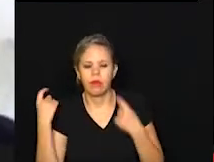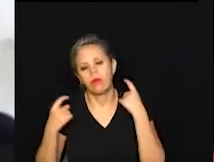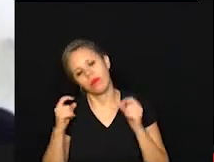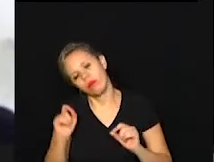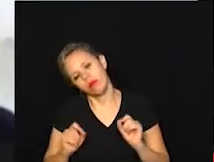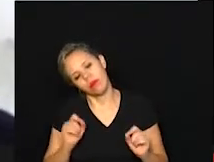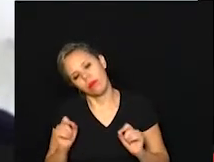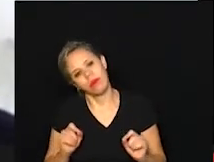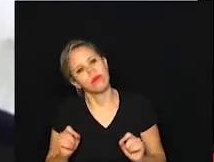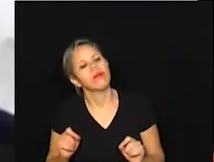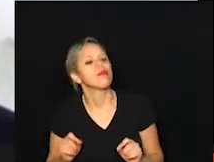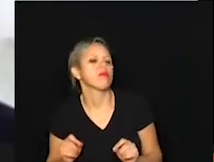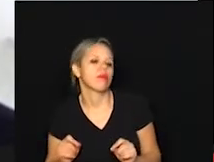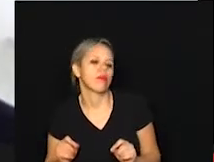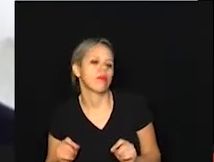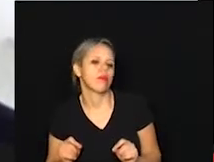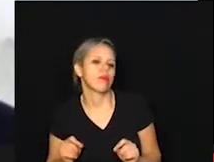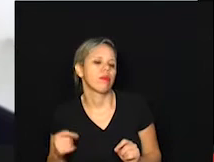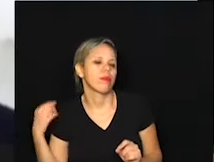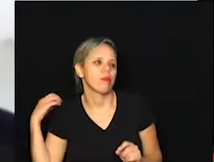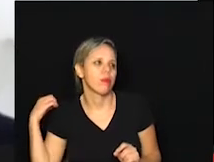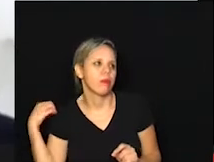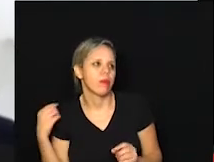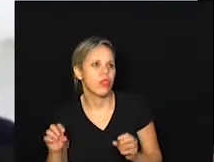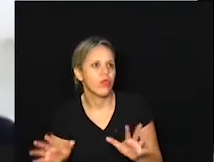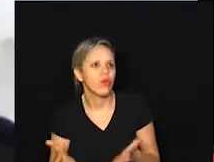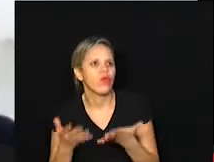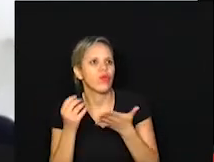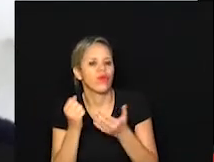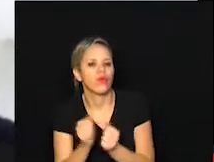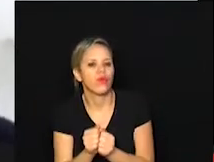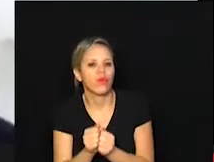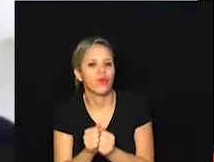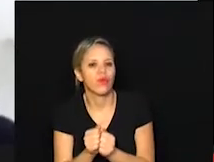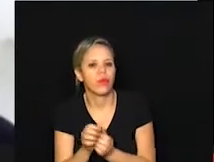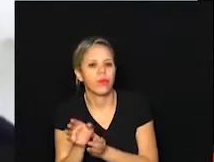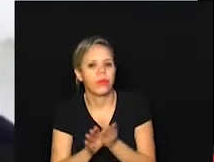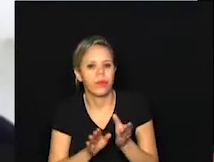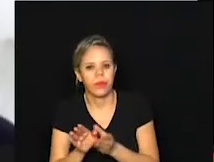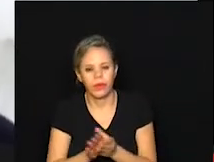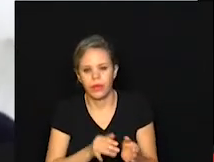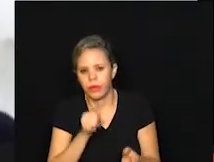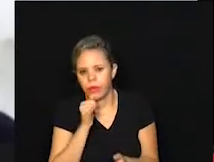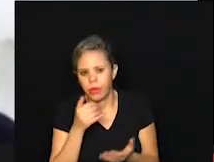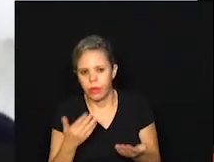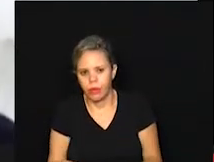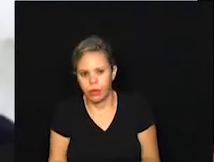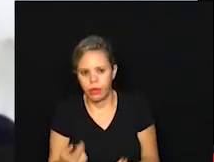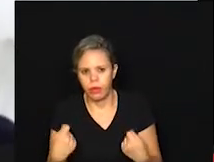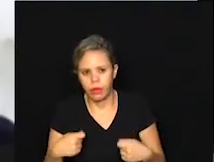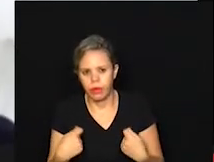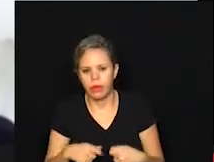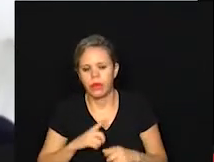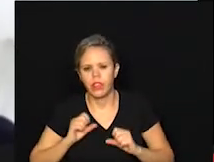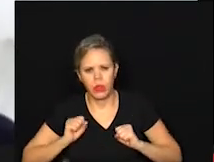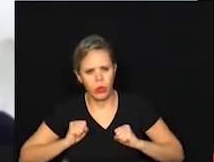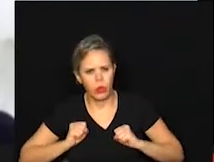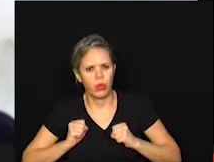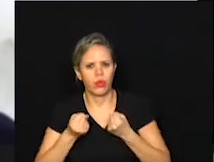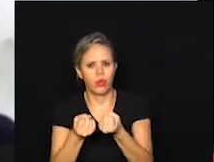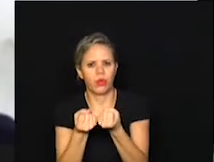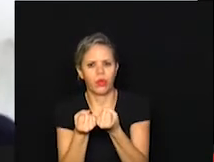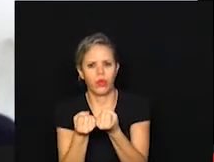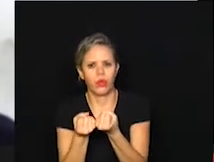preocupação é no sentido de fortalecer esse conselho. Esse conselho tem que ser um conselho fortalecido,